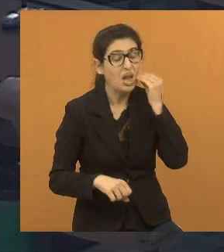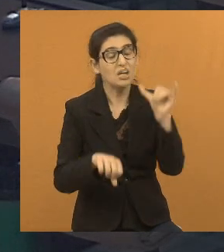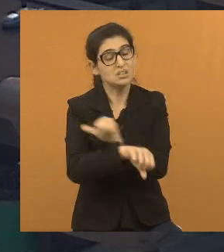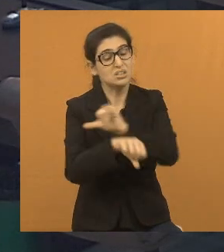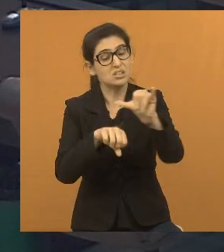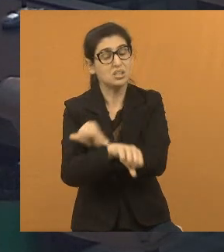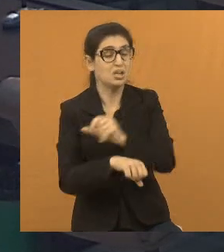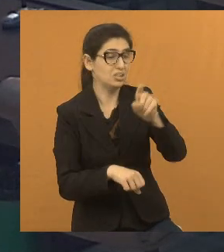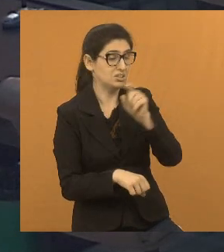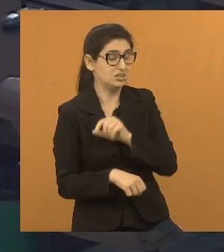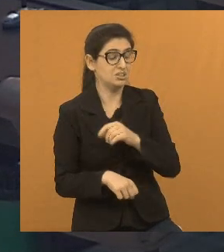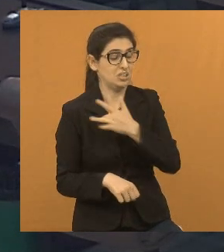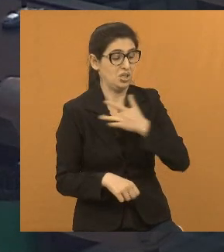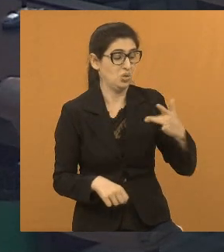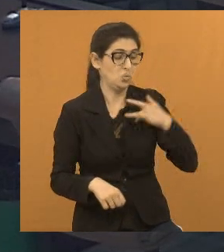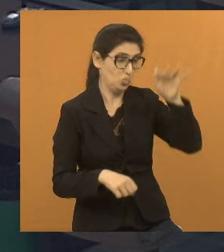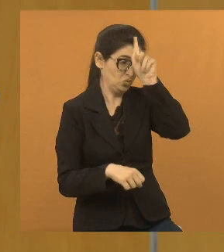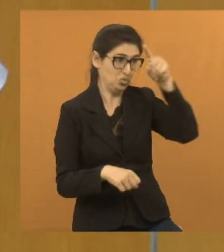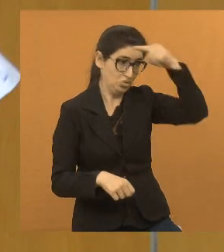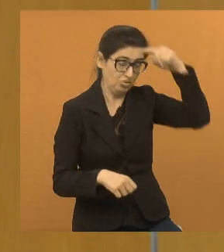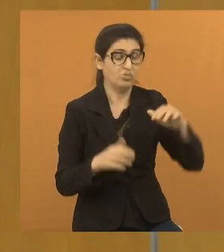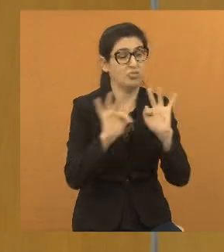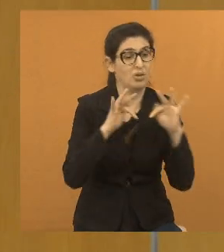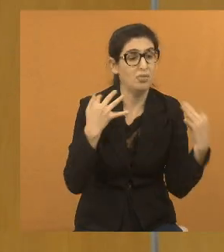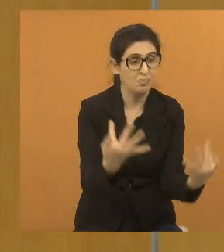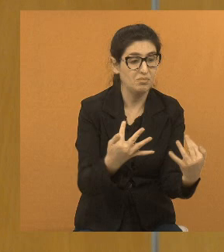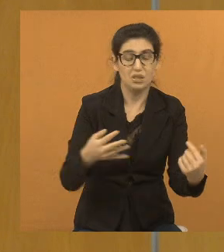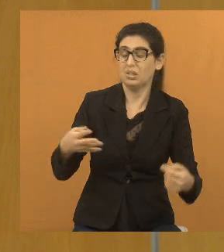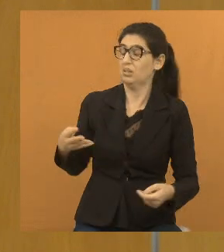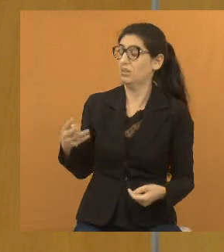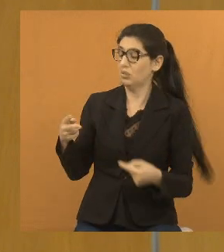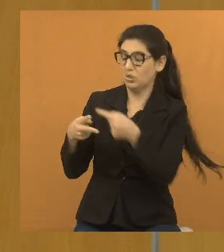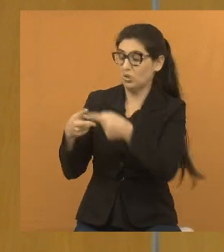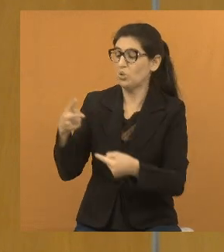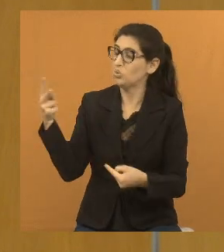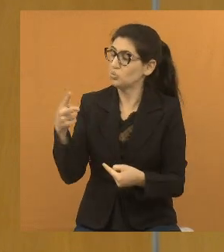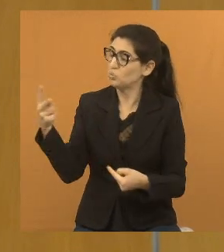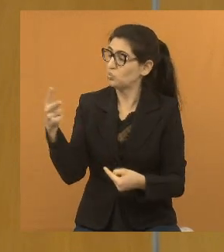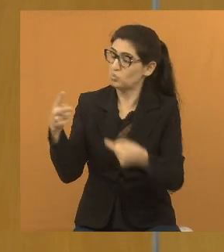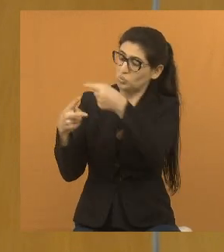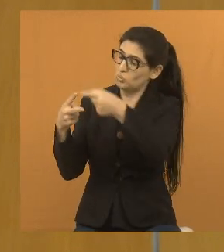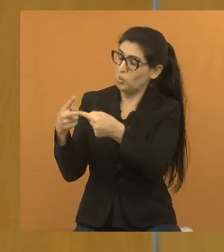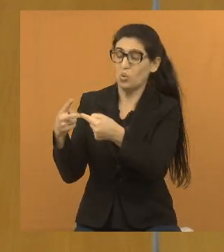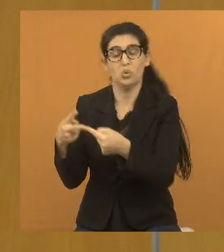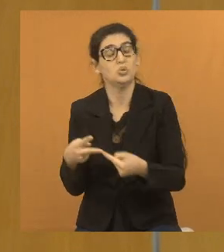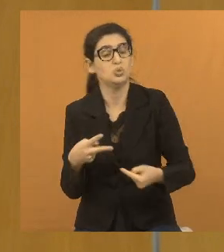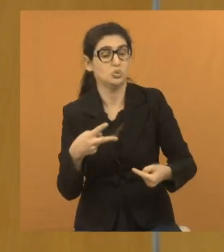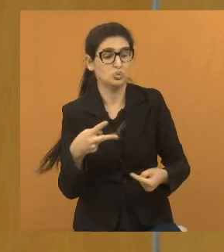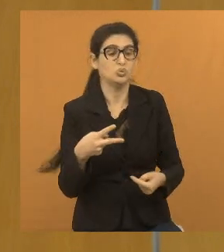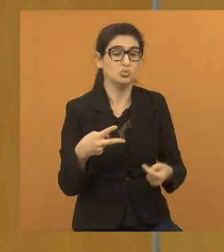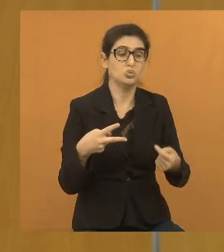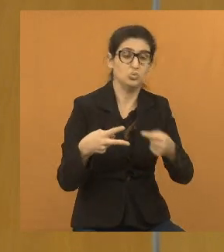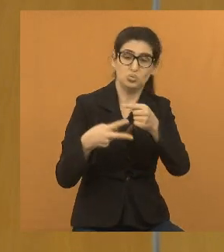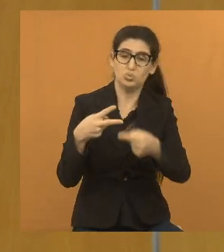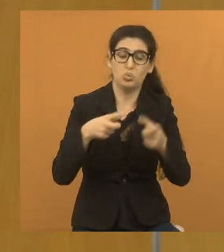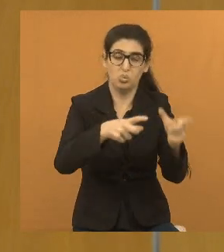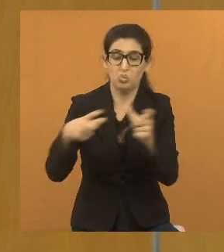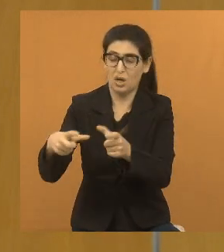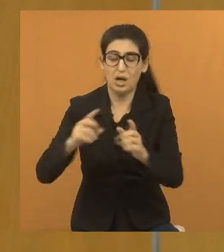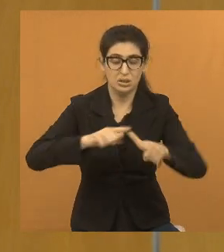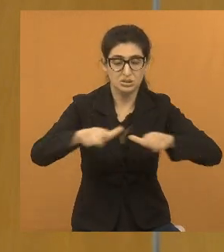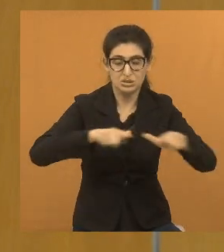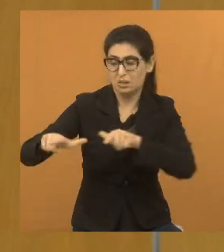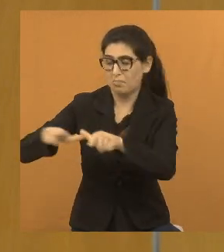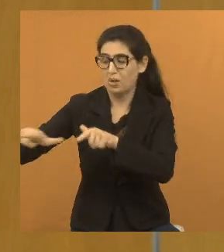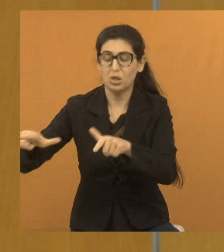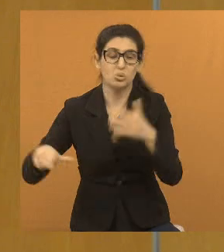Família, na região do Jardim Colônia, Varadouro, então entendo bastante o que é a dificuldade rural. A gente acessava as